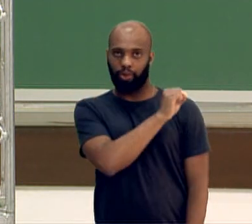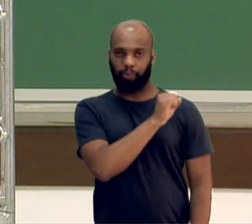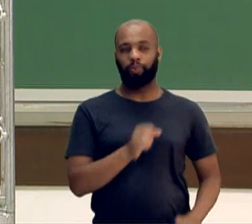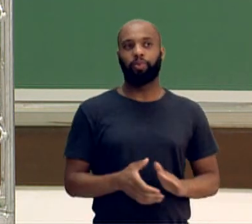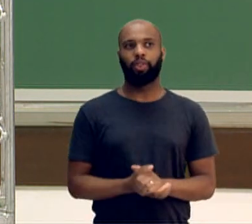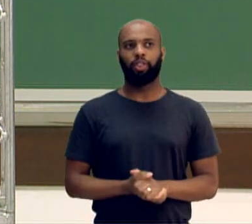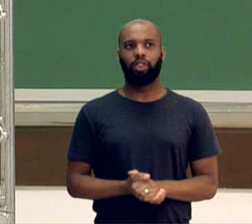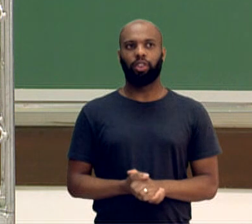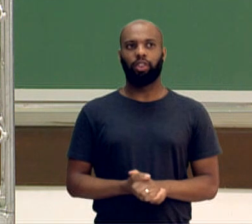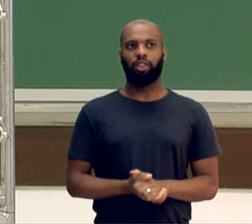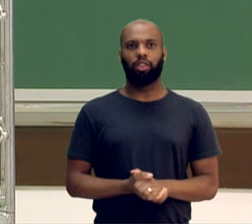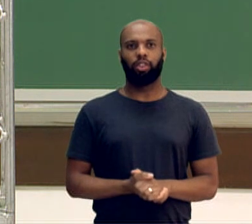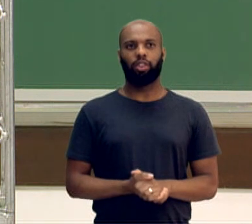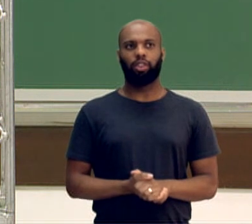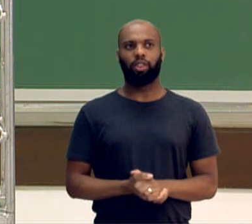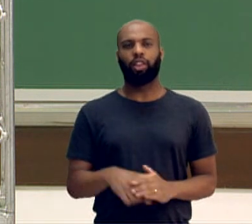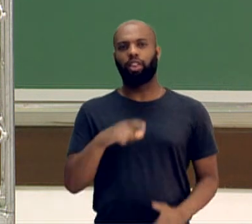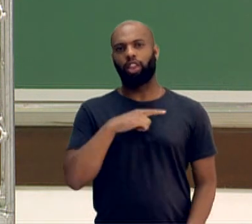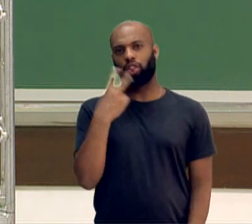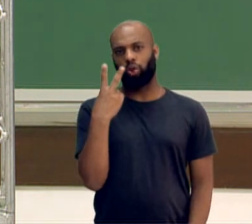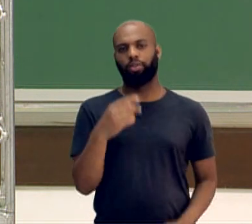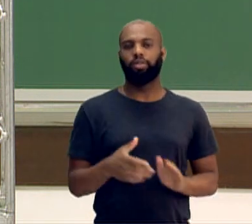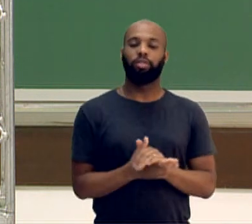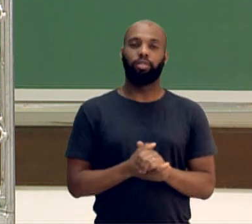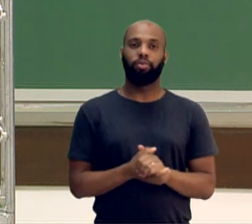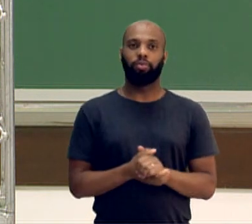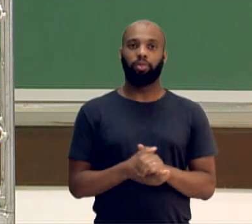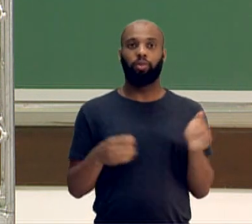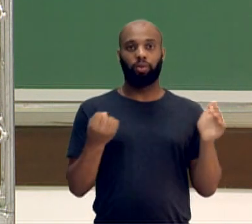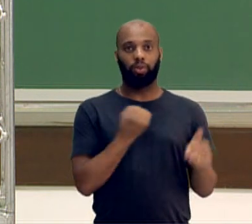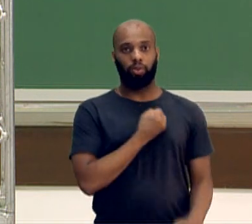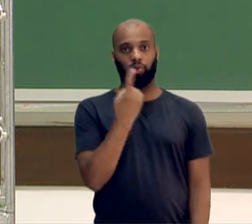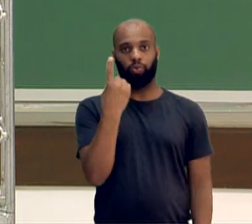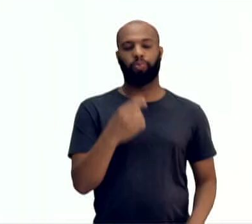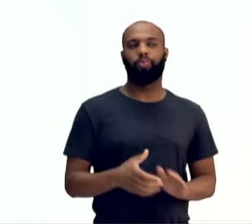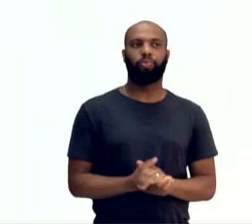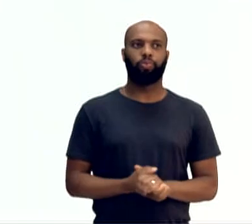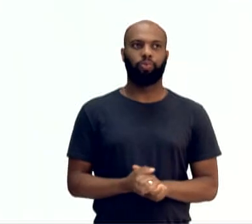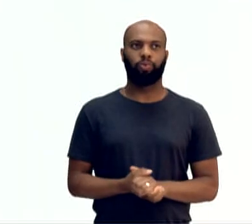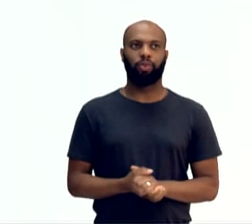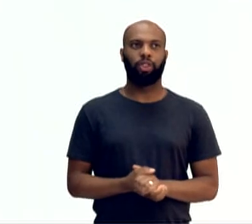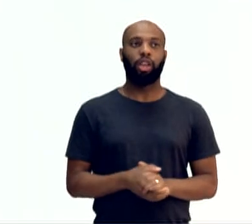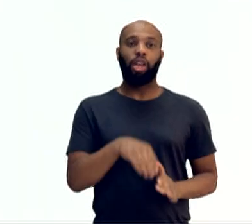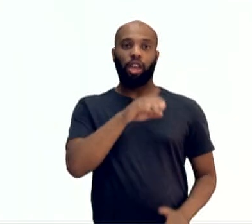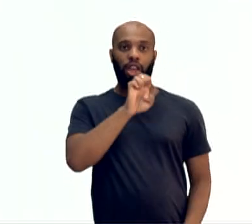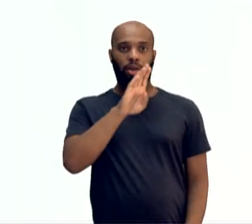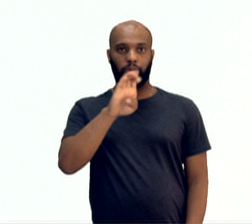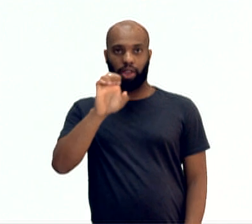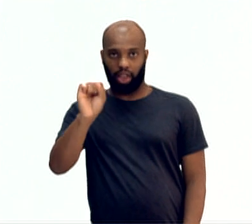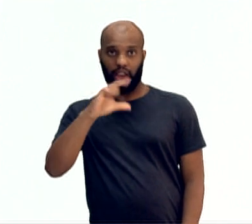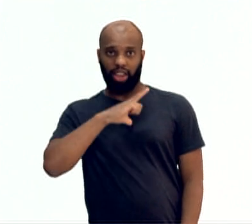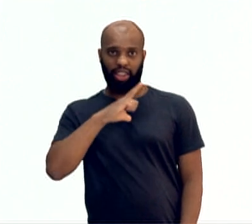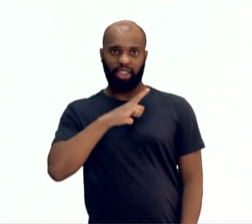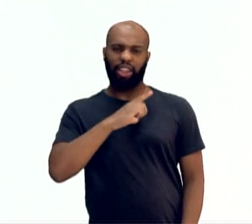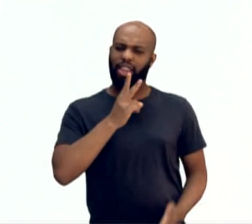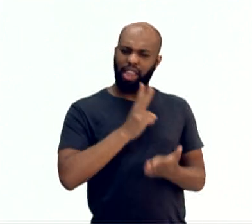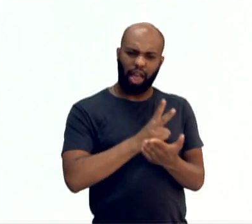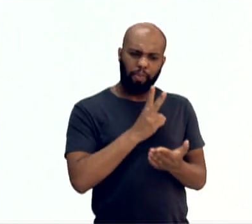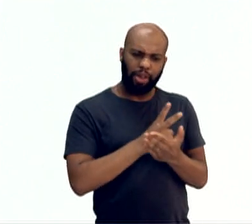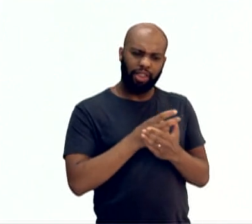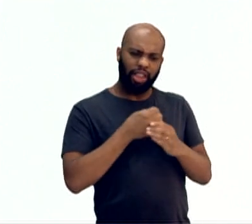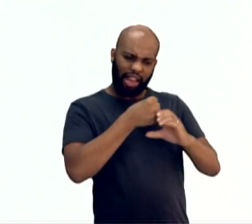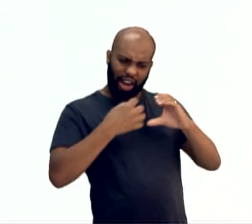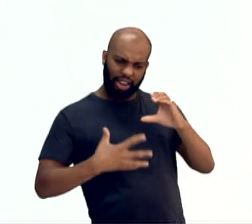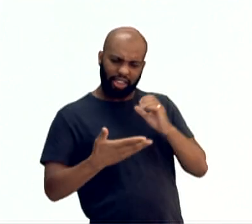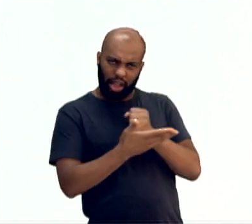aqui, né, dois quiz. Vamos ao primeiro. O Estado do bem-estar social tem as mesmas premissas do